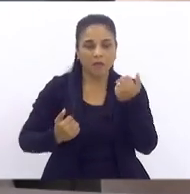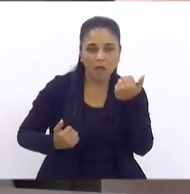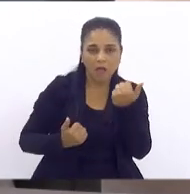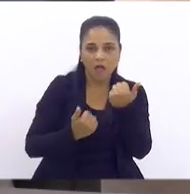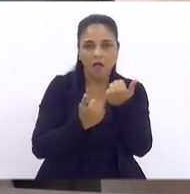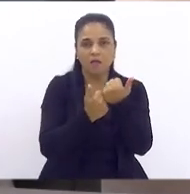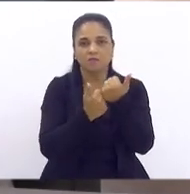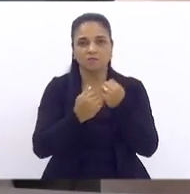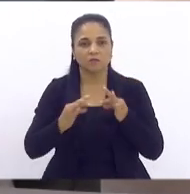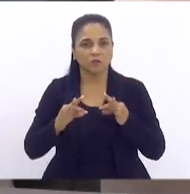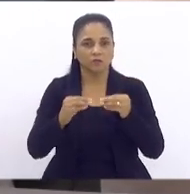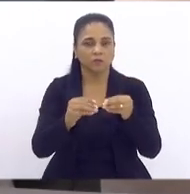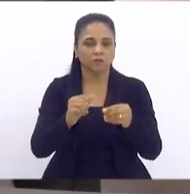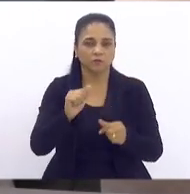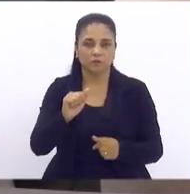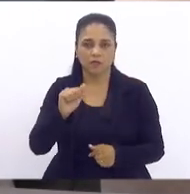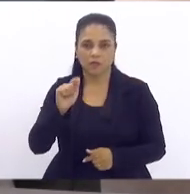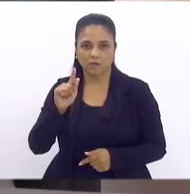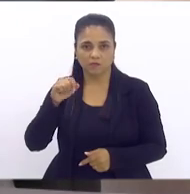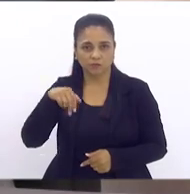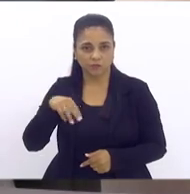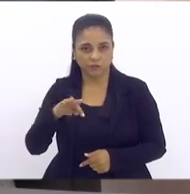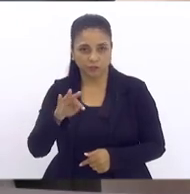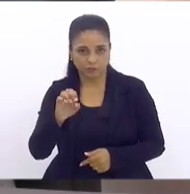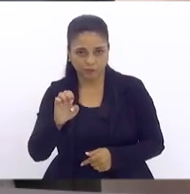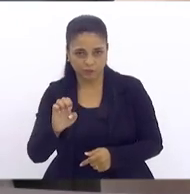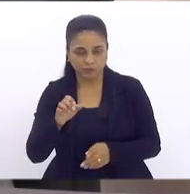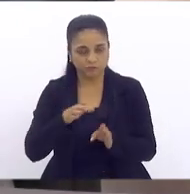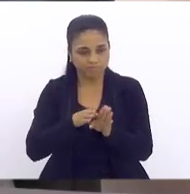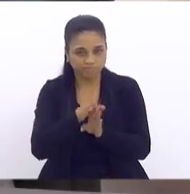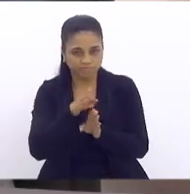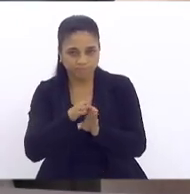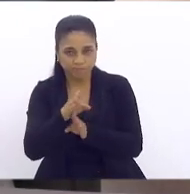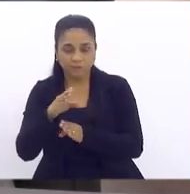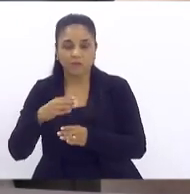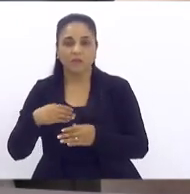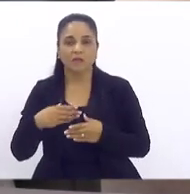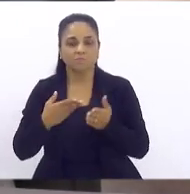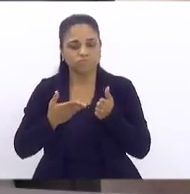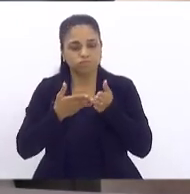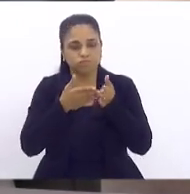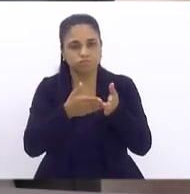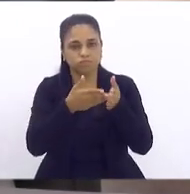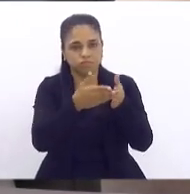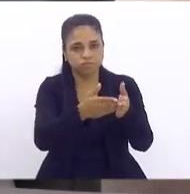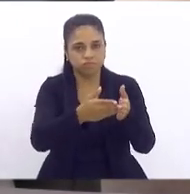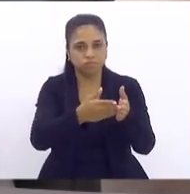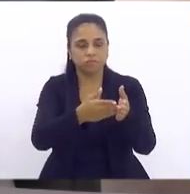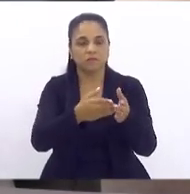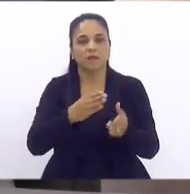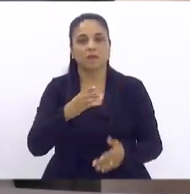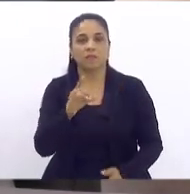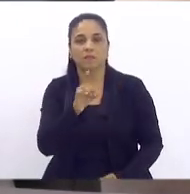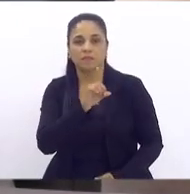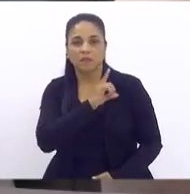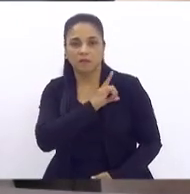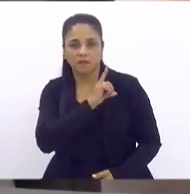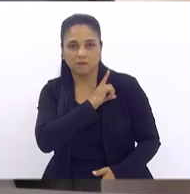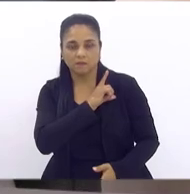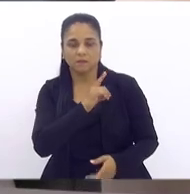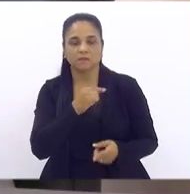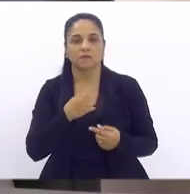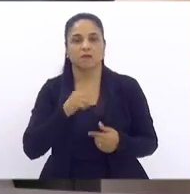diversos agentes regionais da autoridade marítima, que são as capitanias dos portos, delegacias e agências da Marinha do